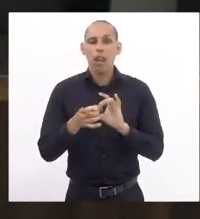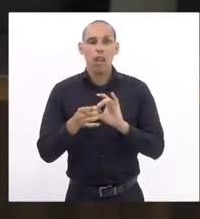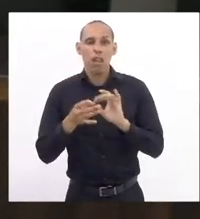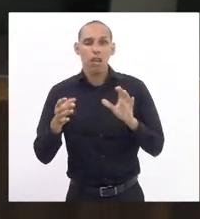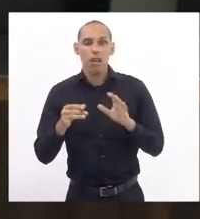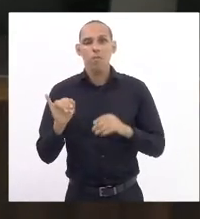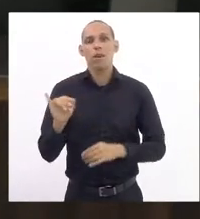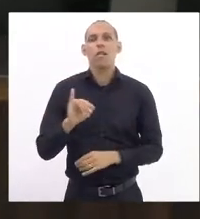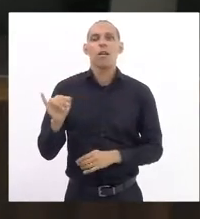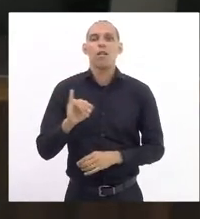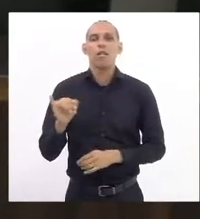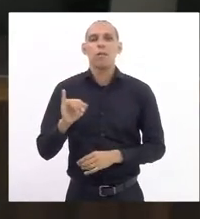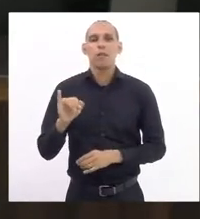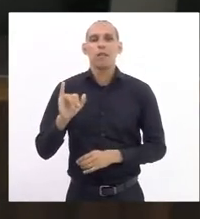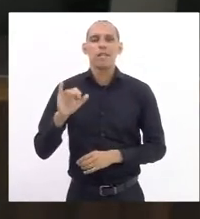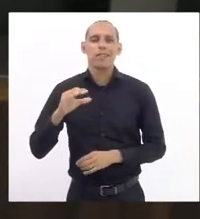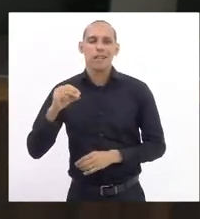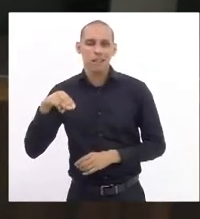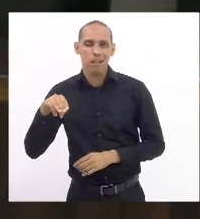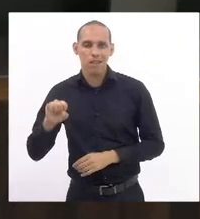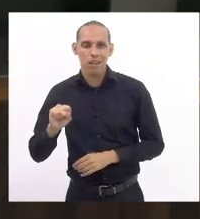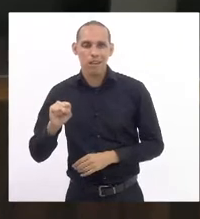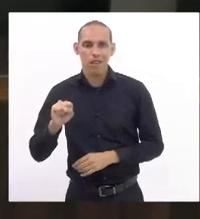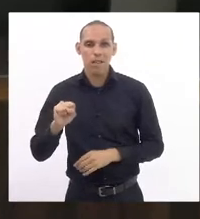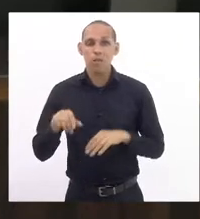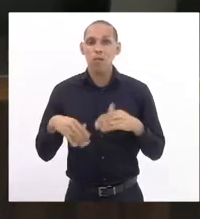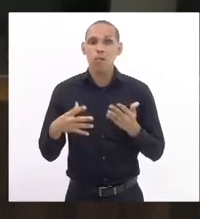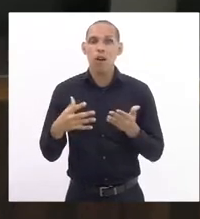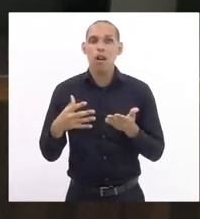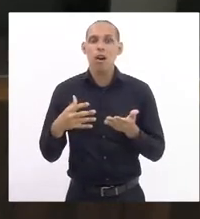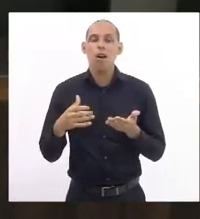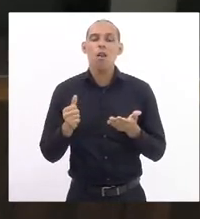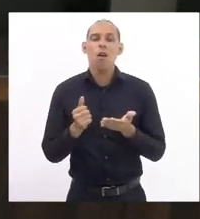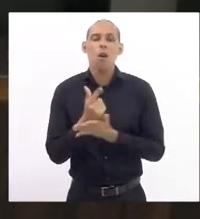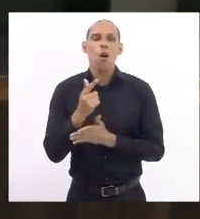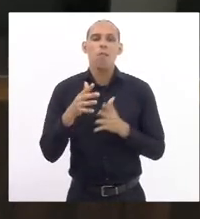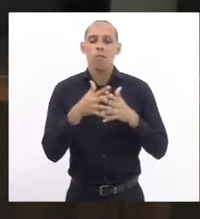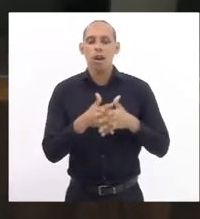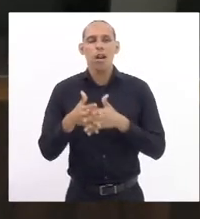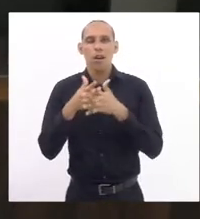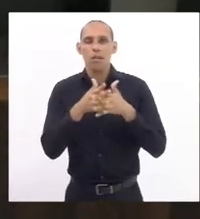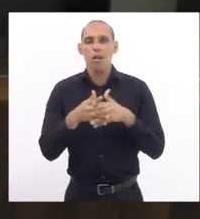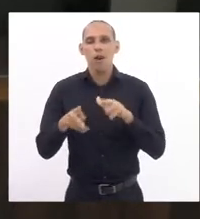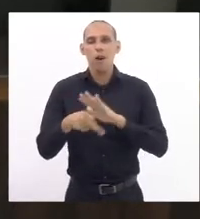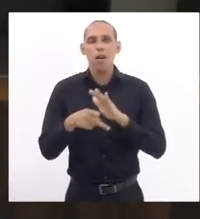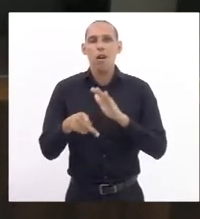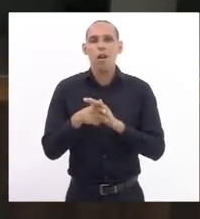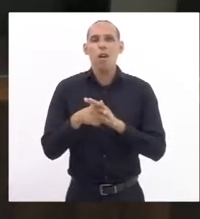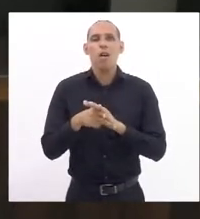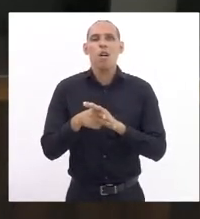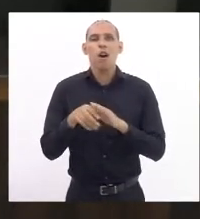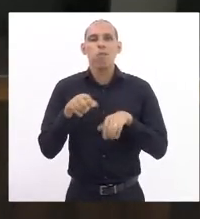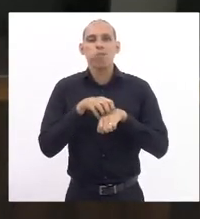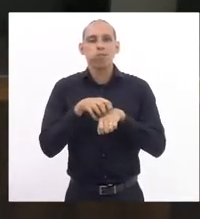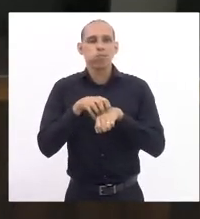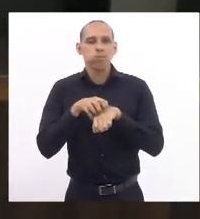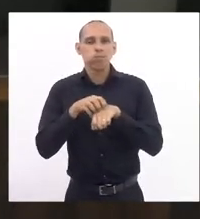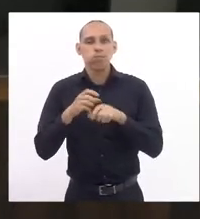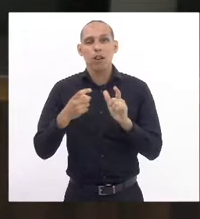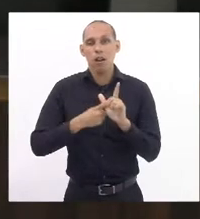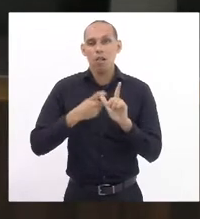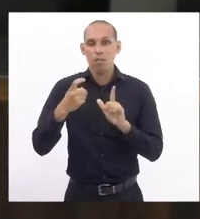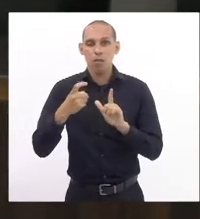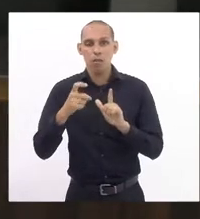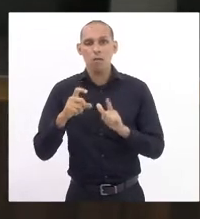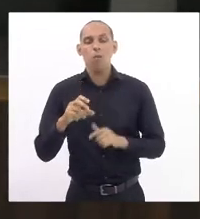de mercadorias e serviços, ICMS, na aquisição de caminhão feita por transportador autônomo de cargas no âmbito do Estado do Rio de Janeiro,